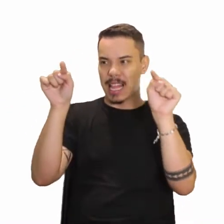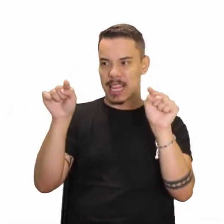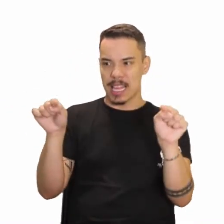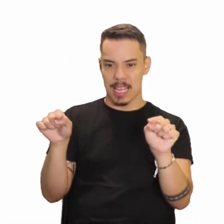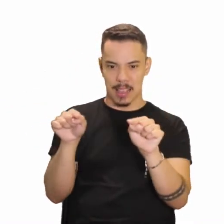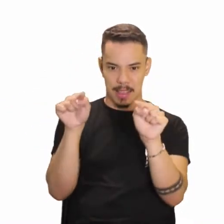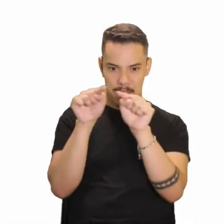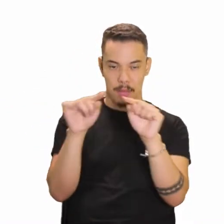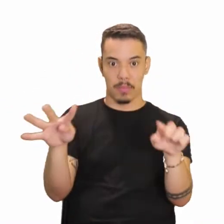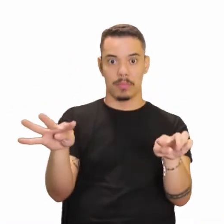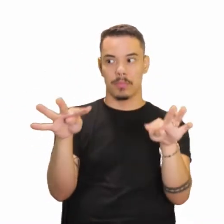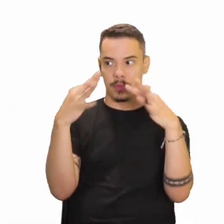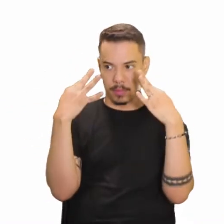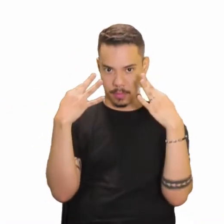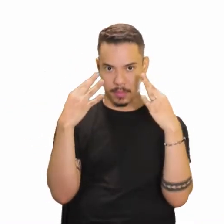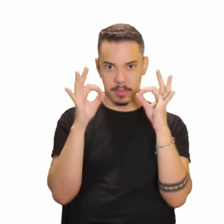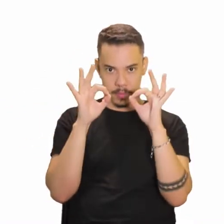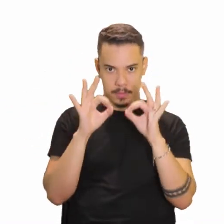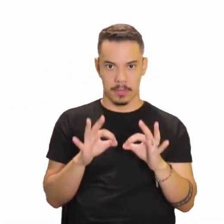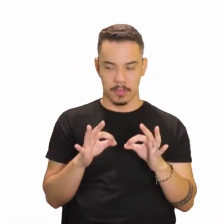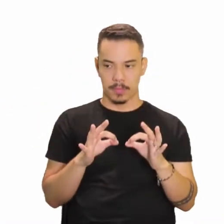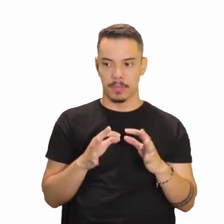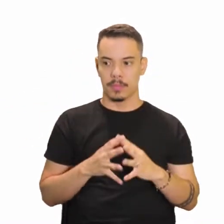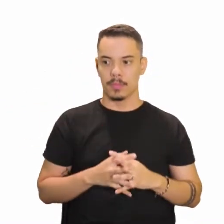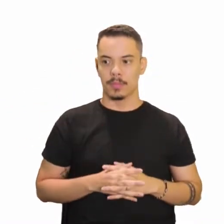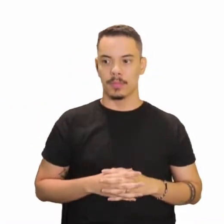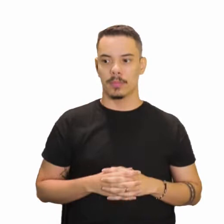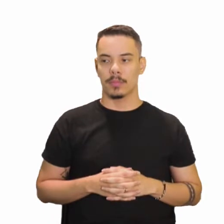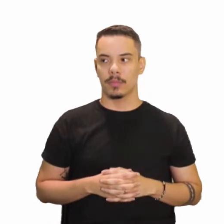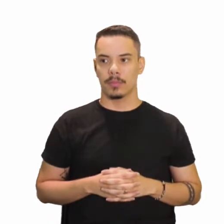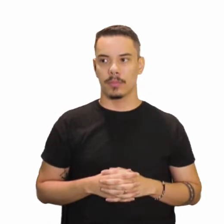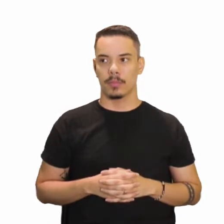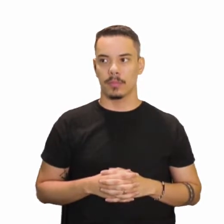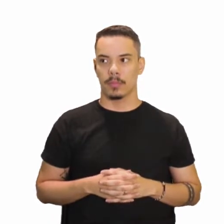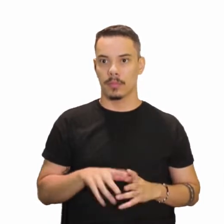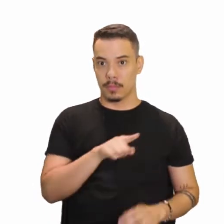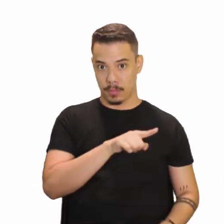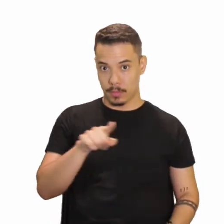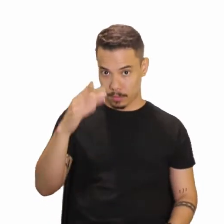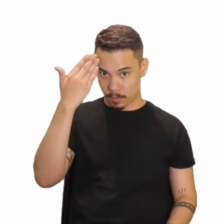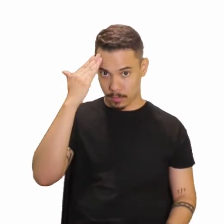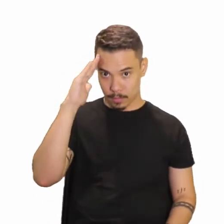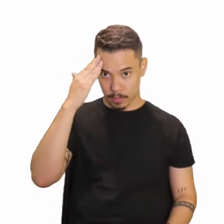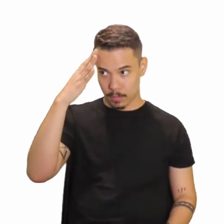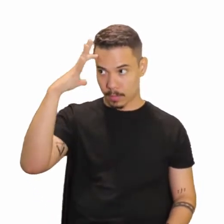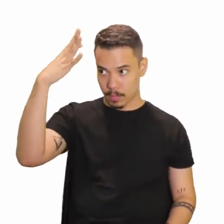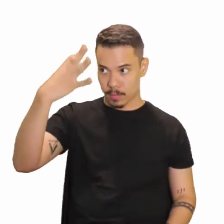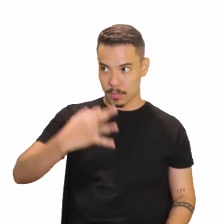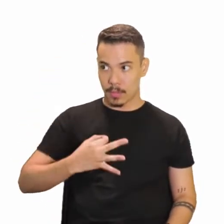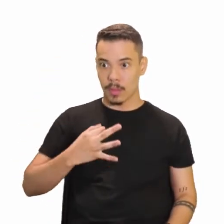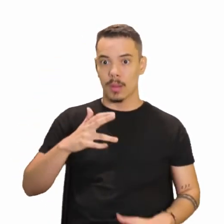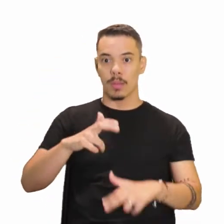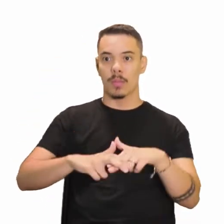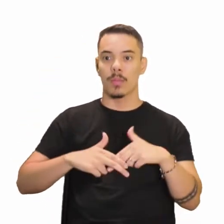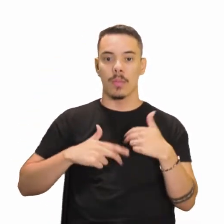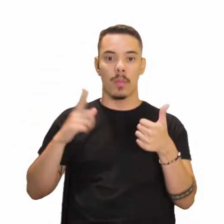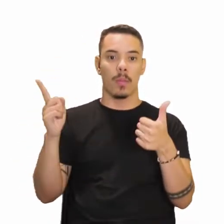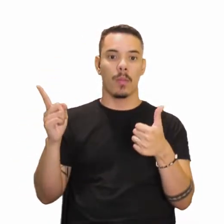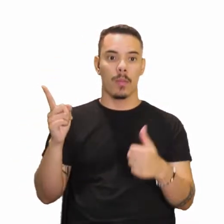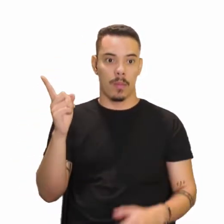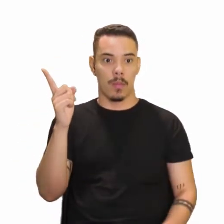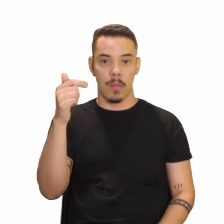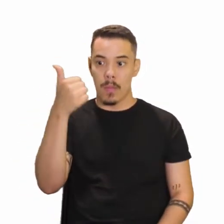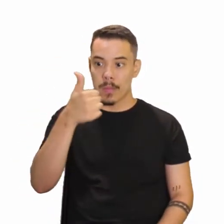chamar a atenção beleza estão entendendo aí ó você vê dado o primeiro ano